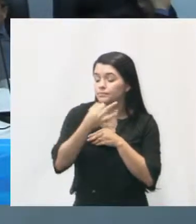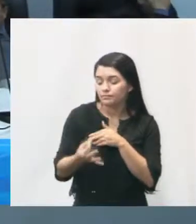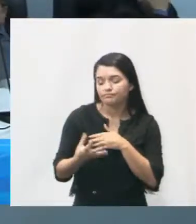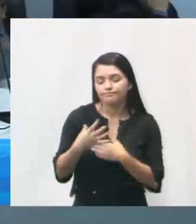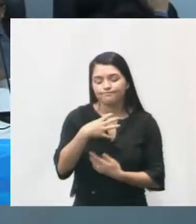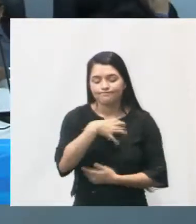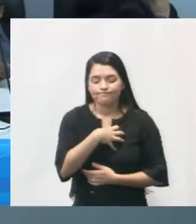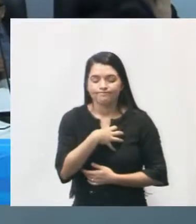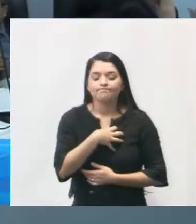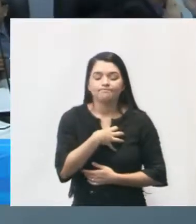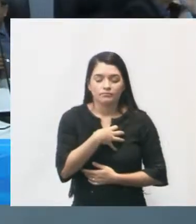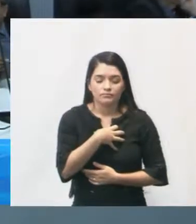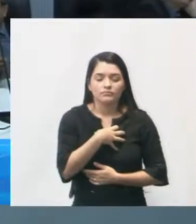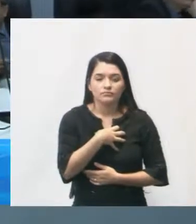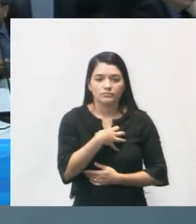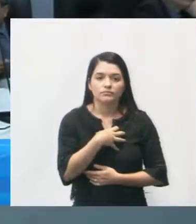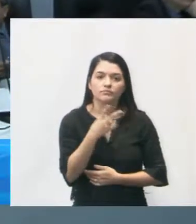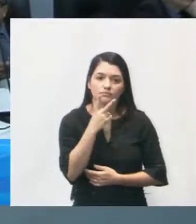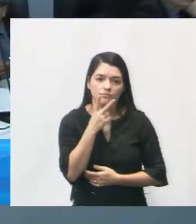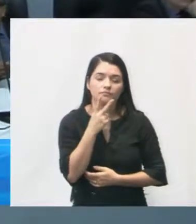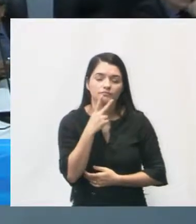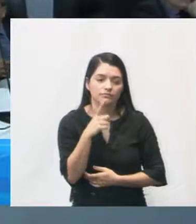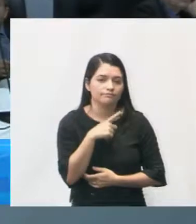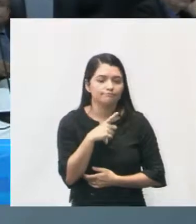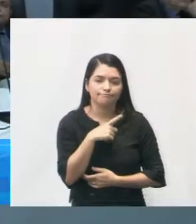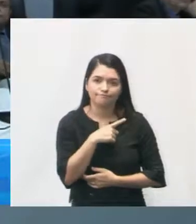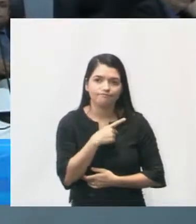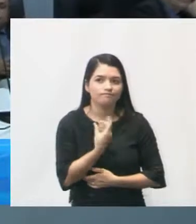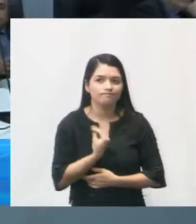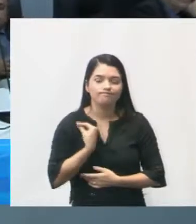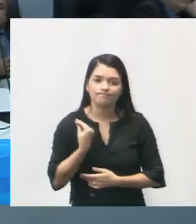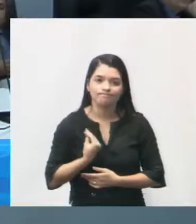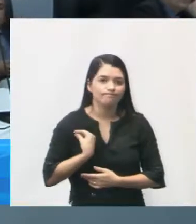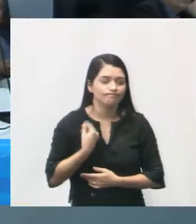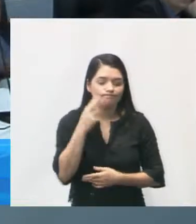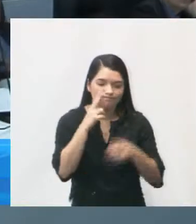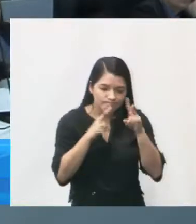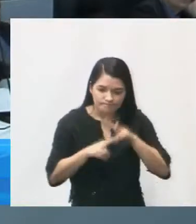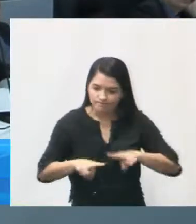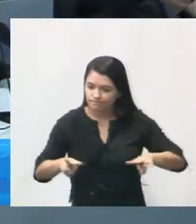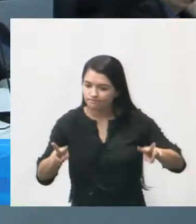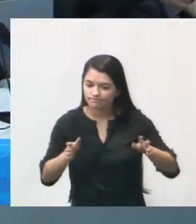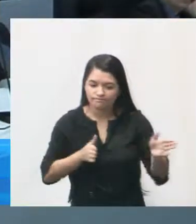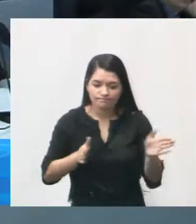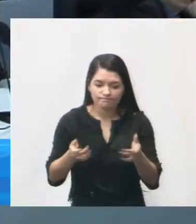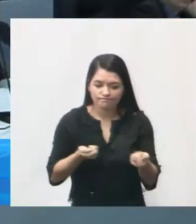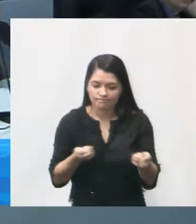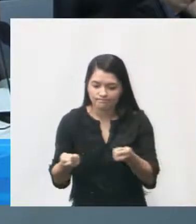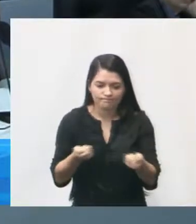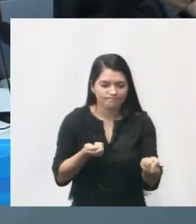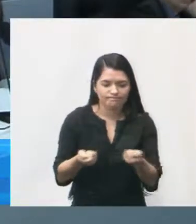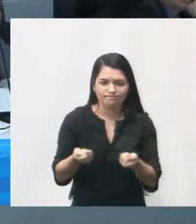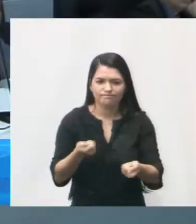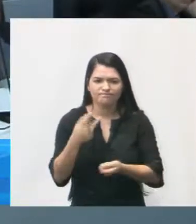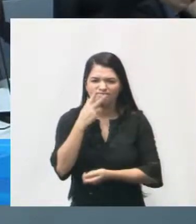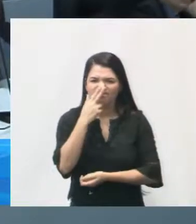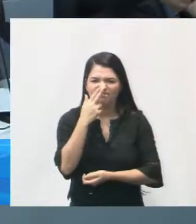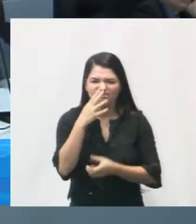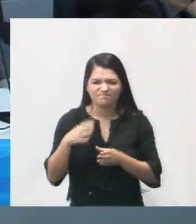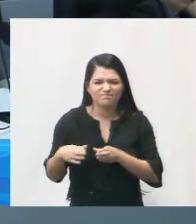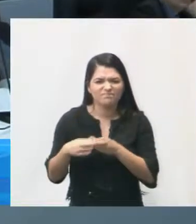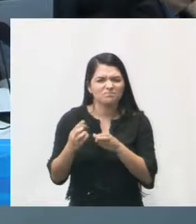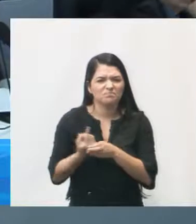Infelizmente, em Vitória, nós estamos vivenciando uma gestão muito monocrática,